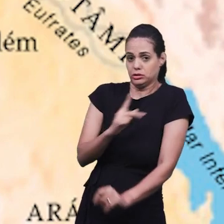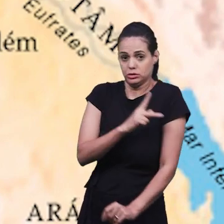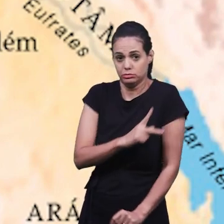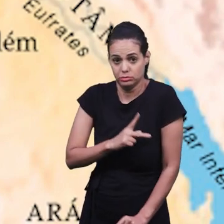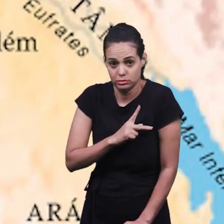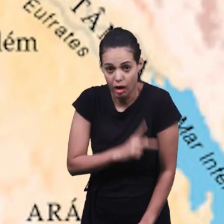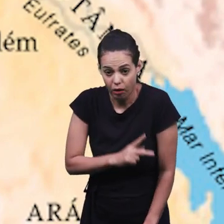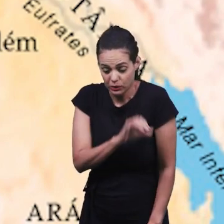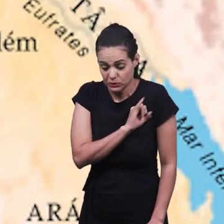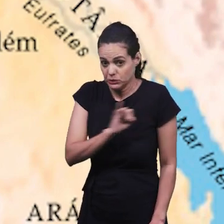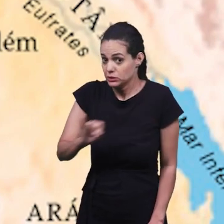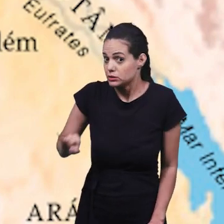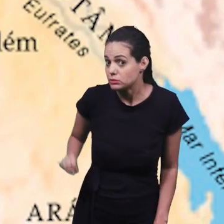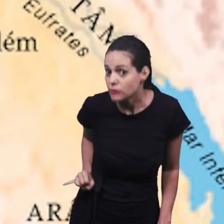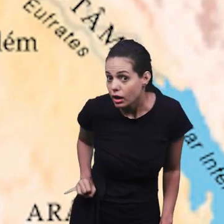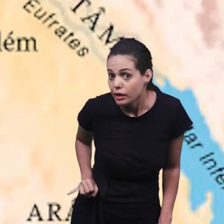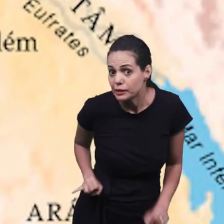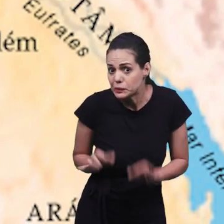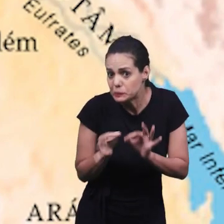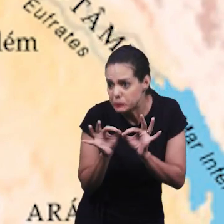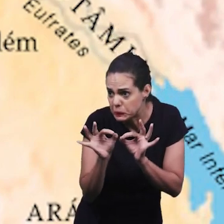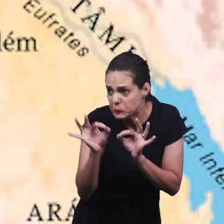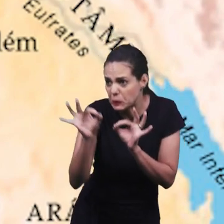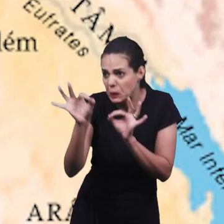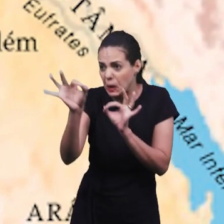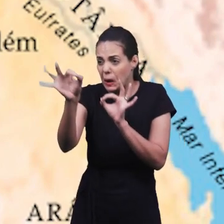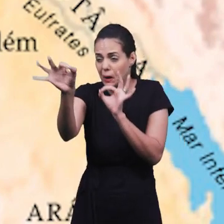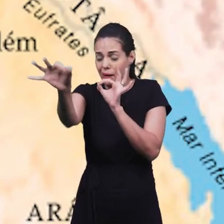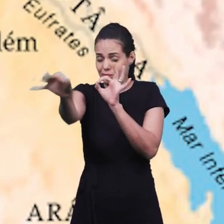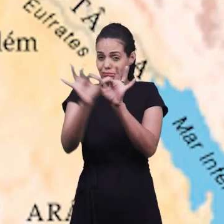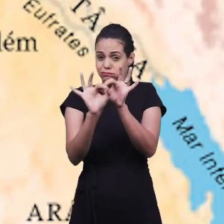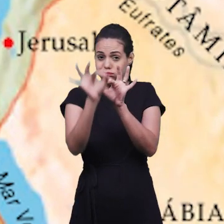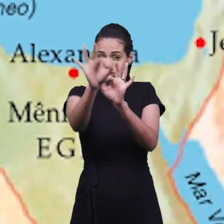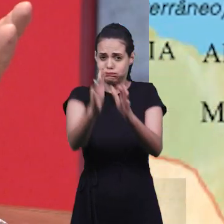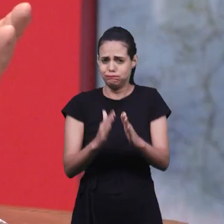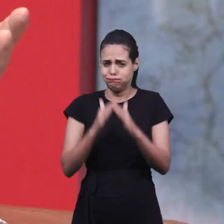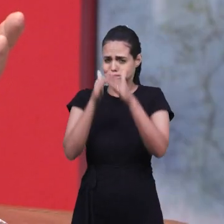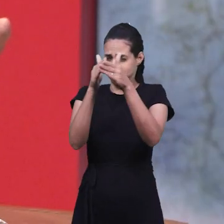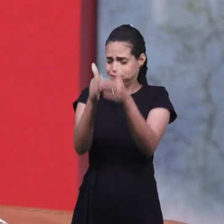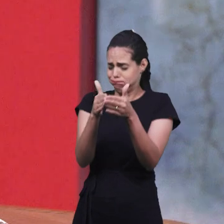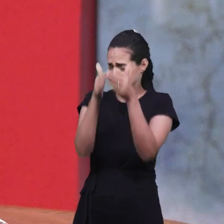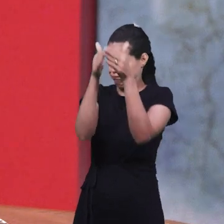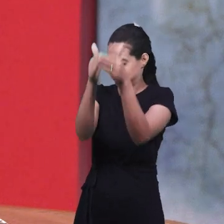império praticamente inteiro, até mudou o mapa